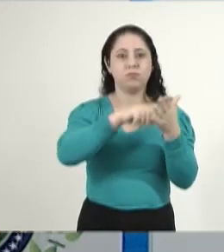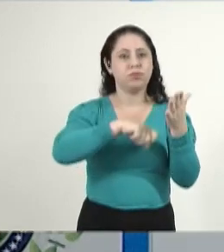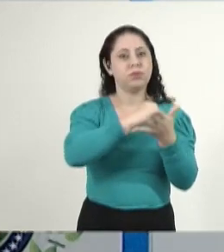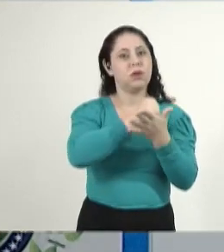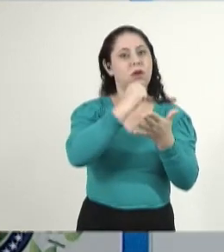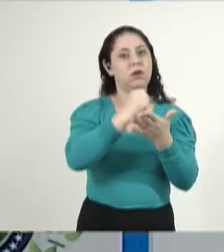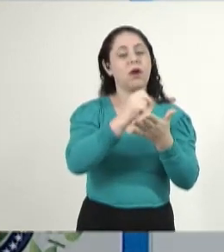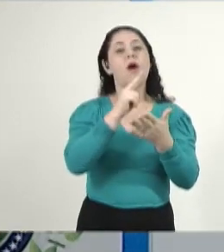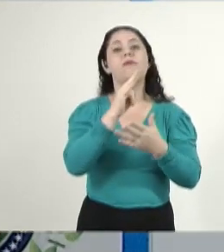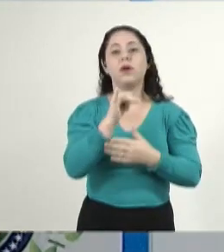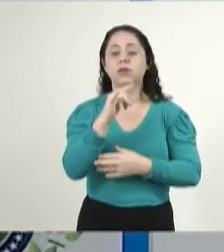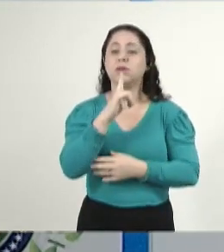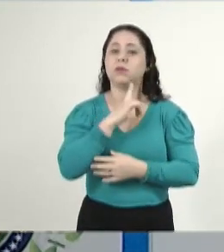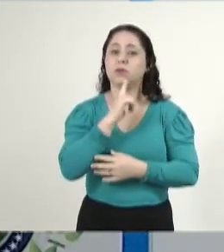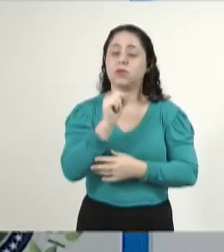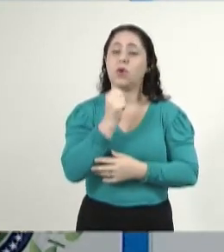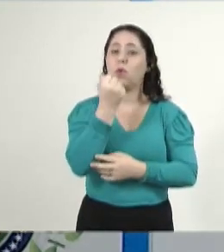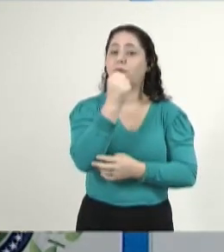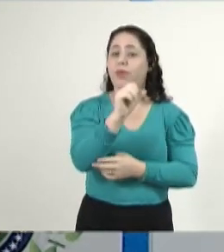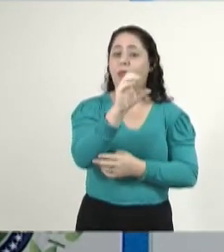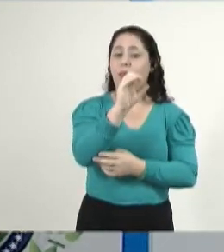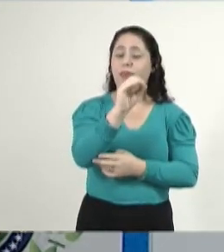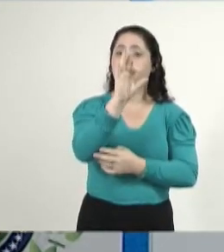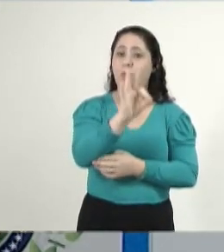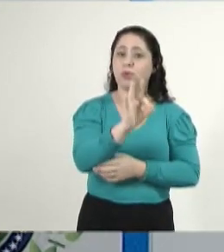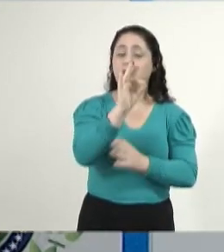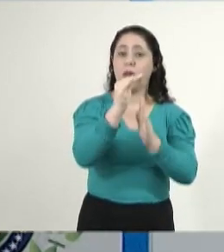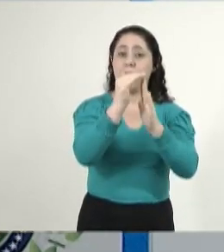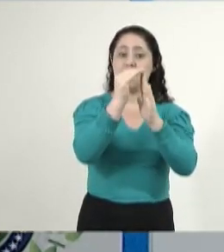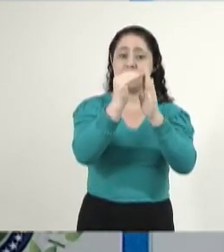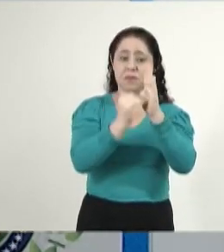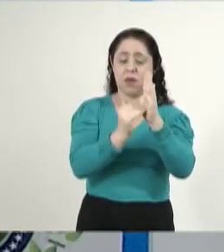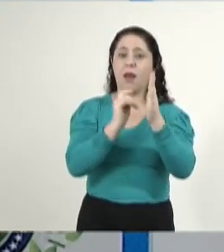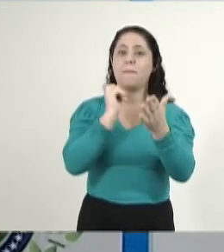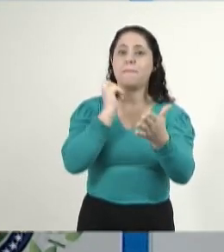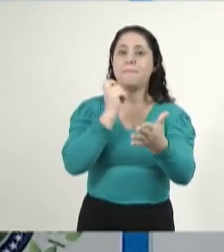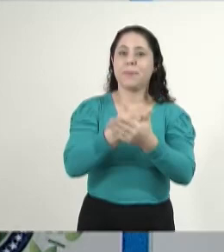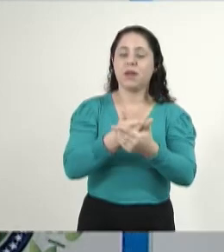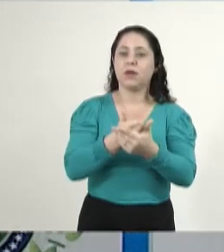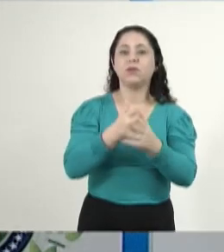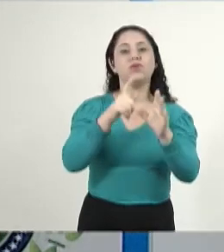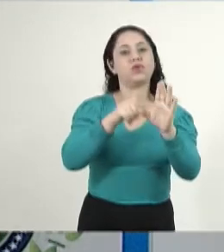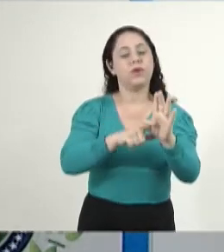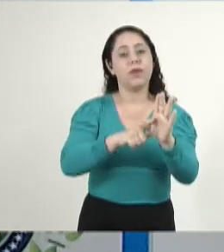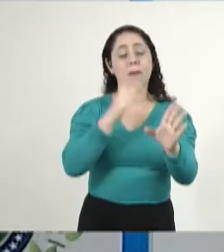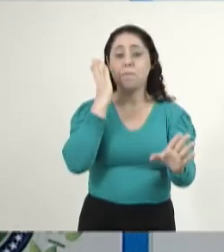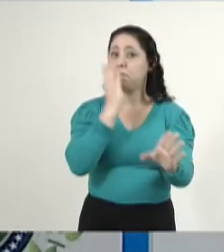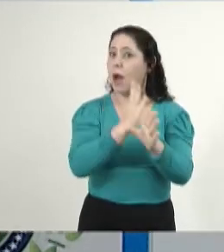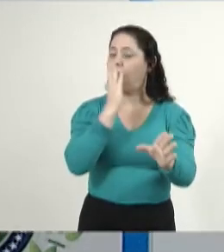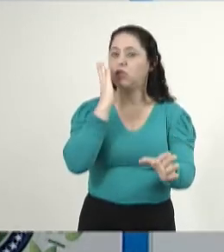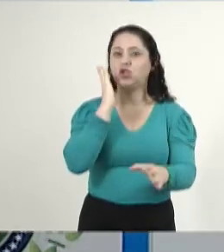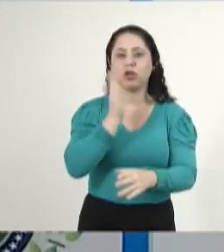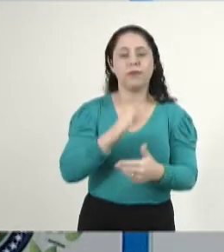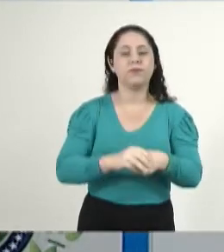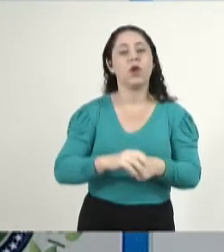vigente, vai ter um 80% de desconto para fazer esse pagamento dos débitos à vista,